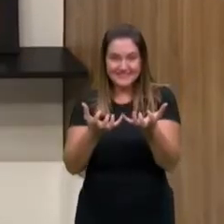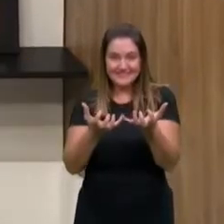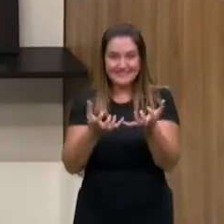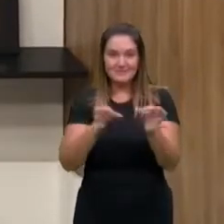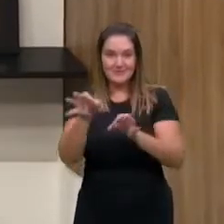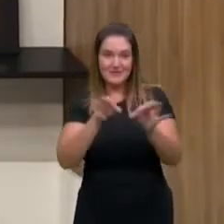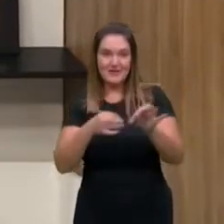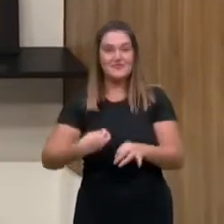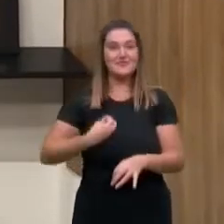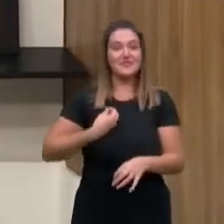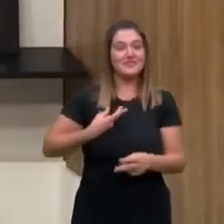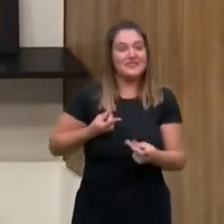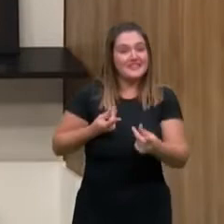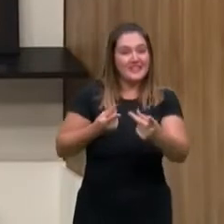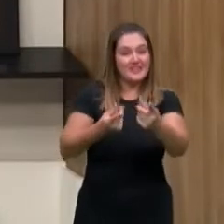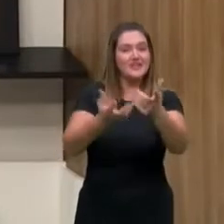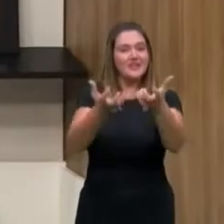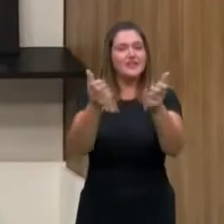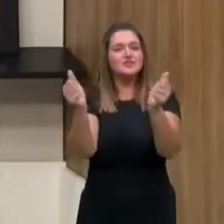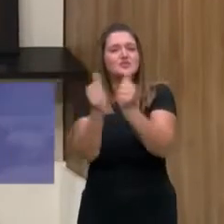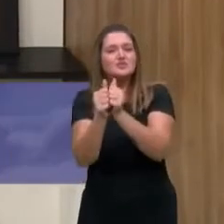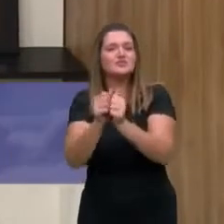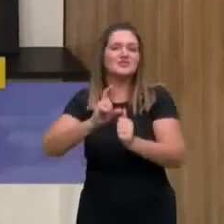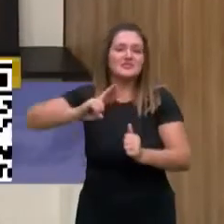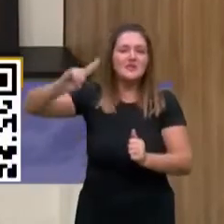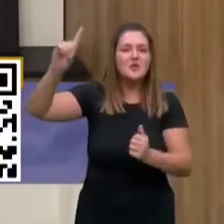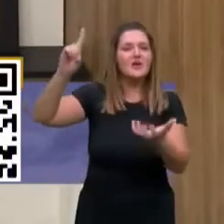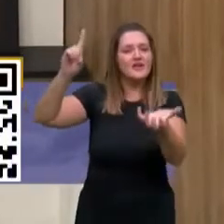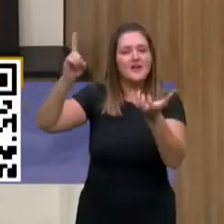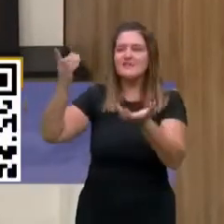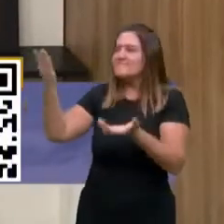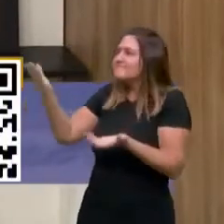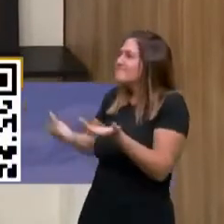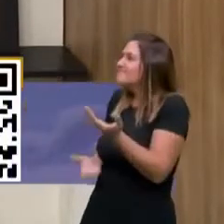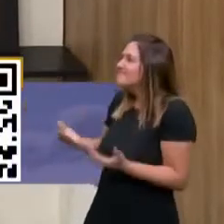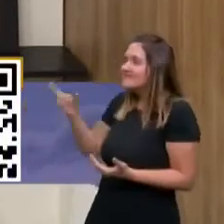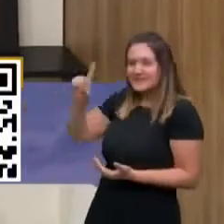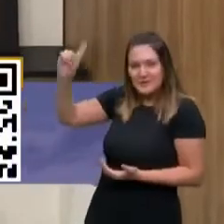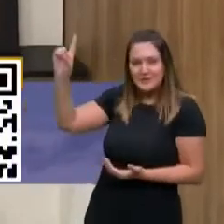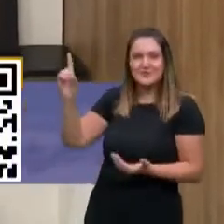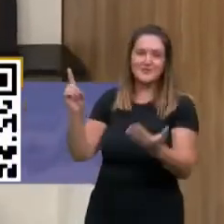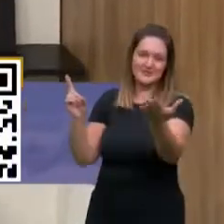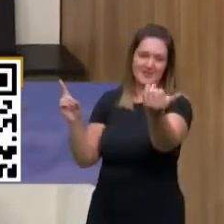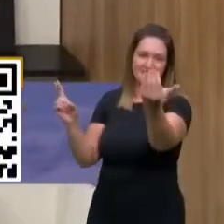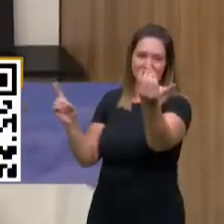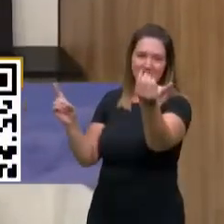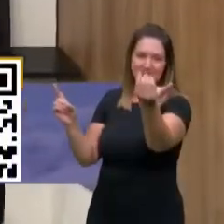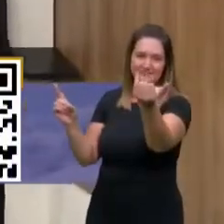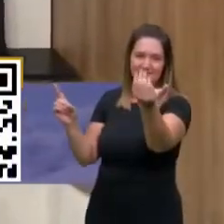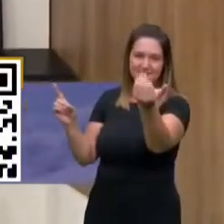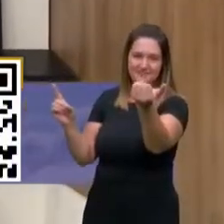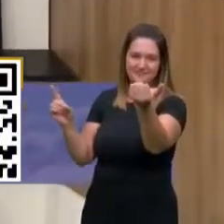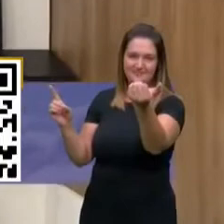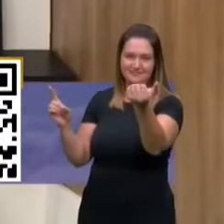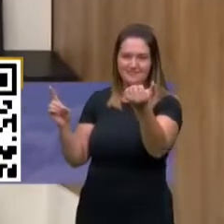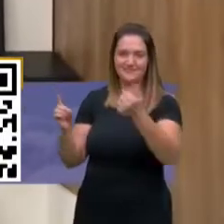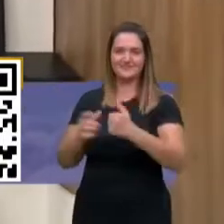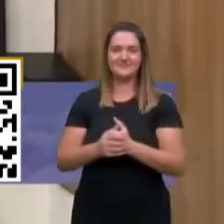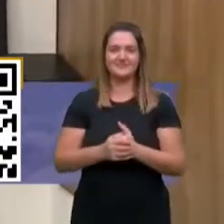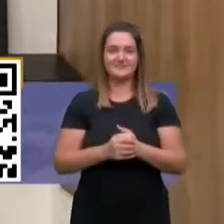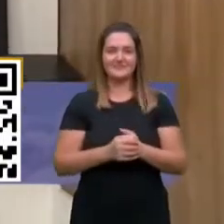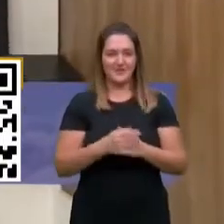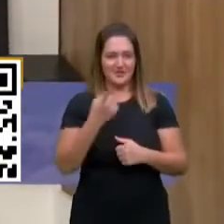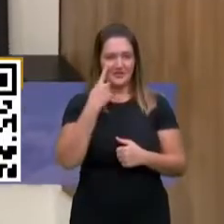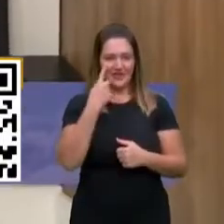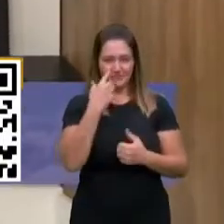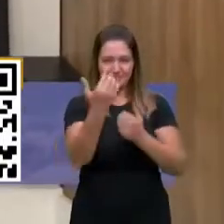estar preparado para a vida eterna? Você quer andar com Deus? Você quer servir a Deus? Então chega mais perto. Vem para cá, chega mais perto